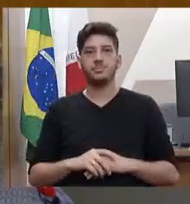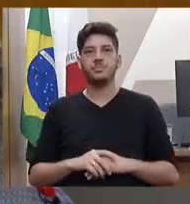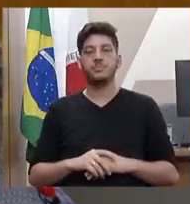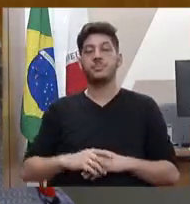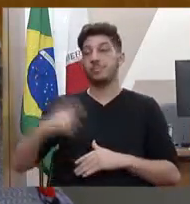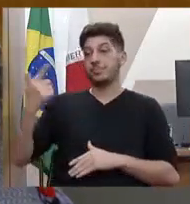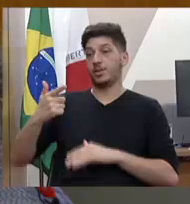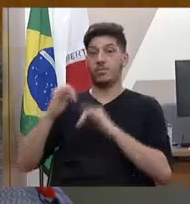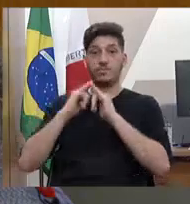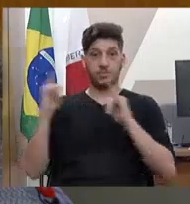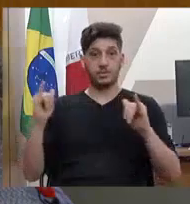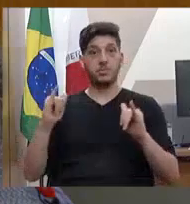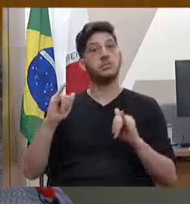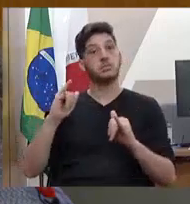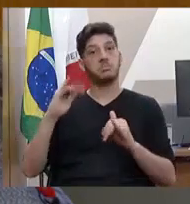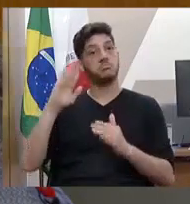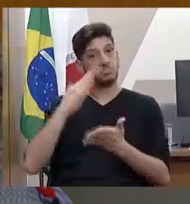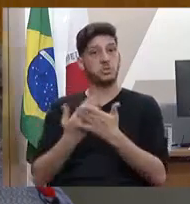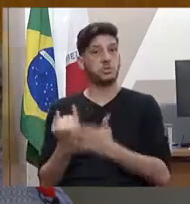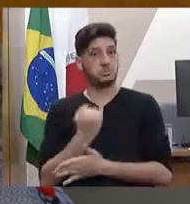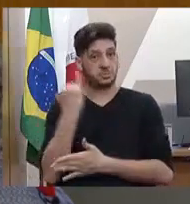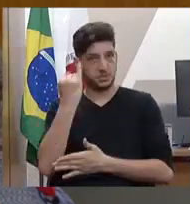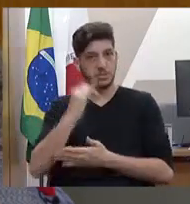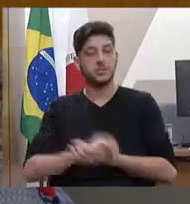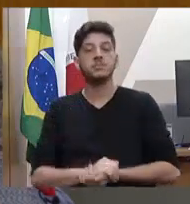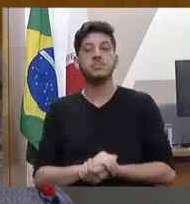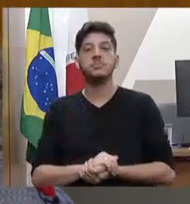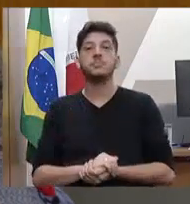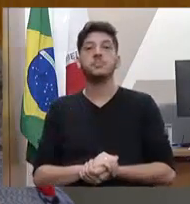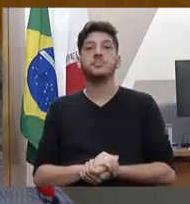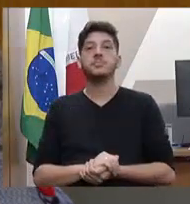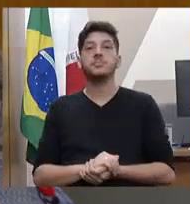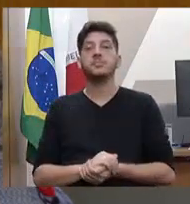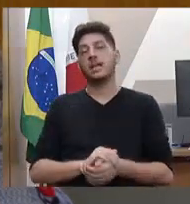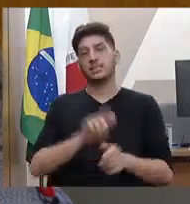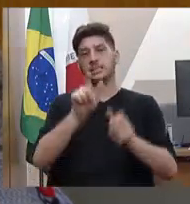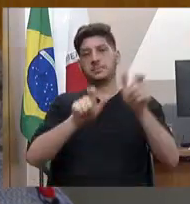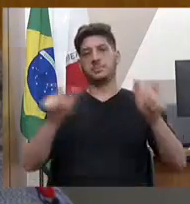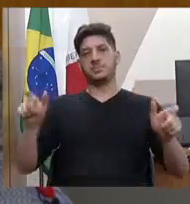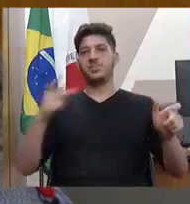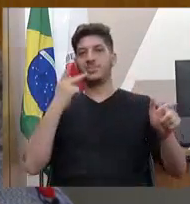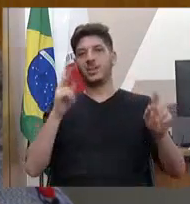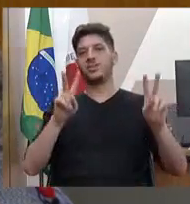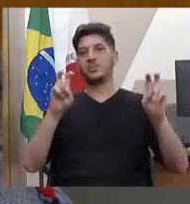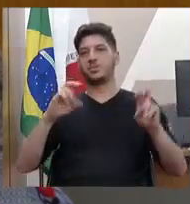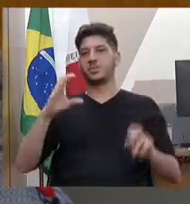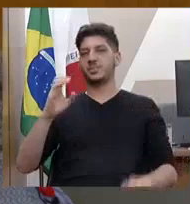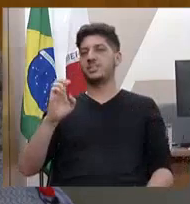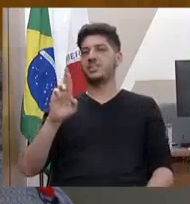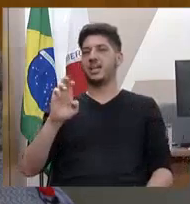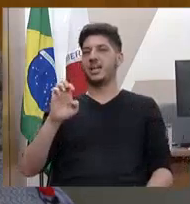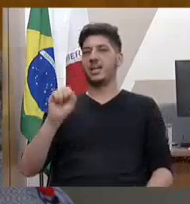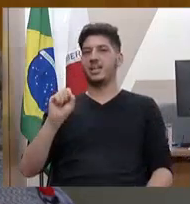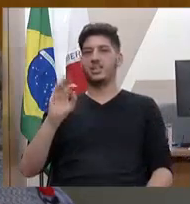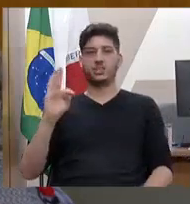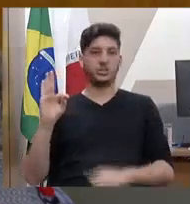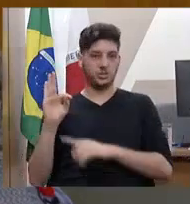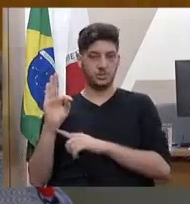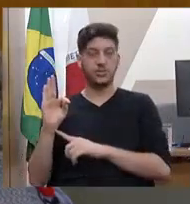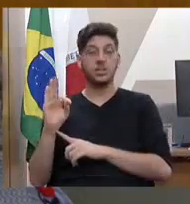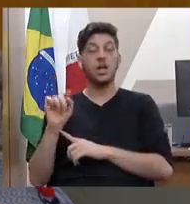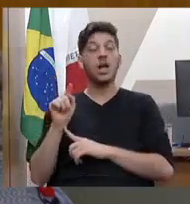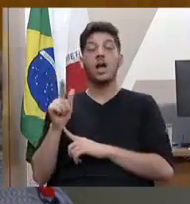que acho que ela é muito importante as pessoas já falaram bastante do cerest aqui o cerest